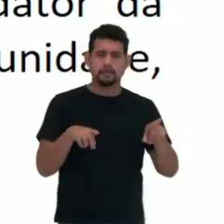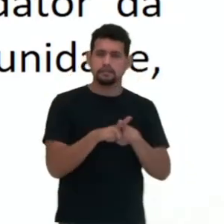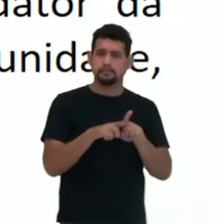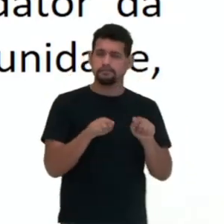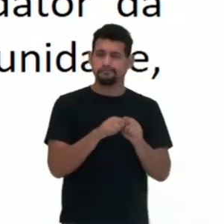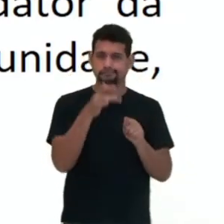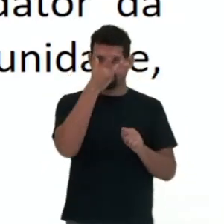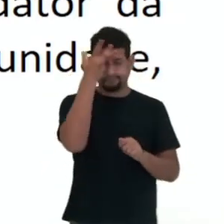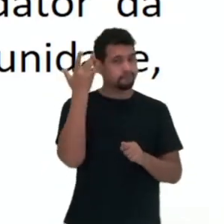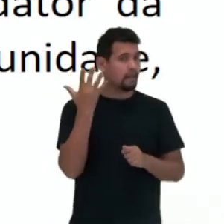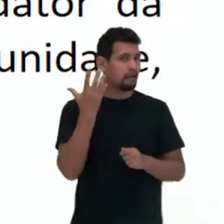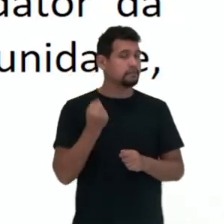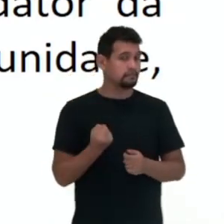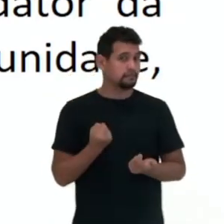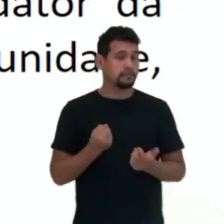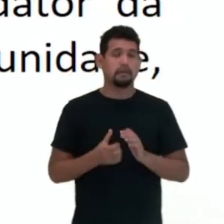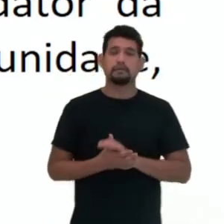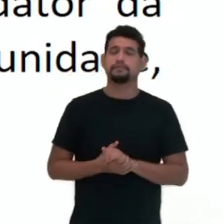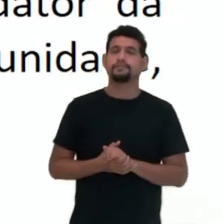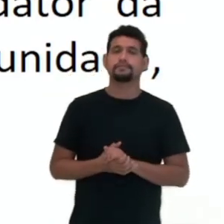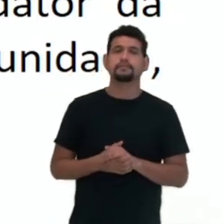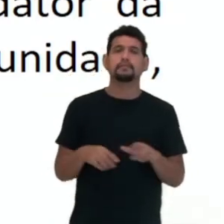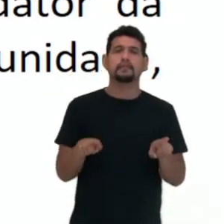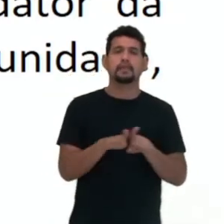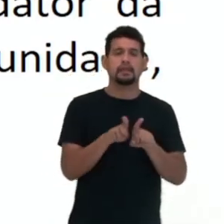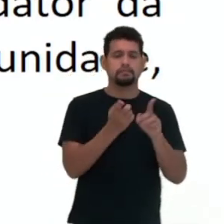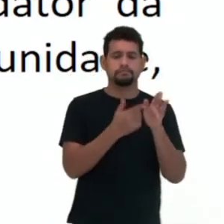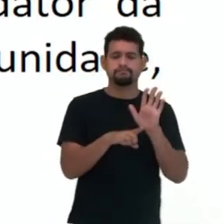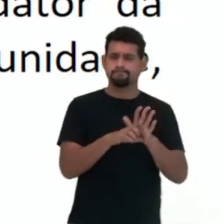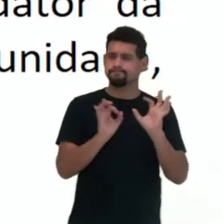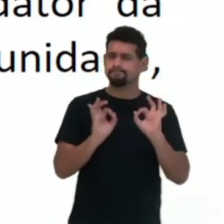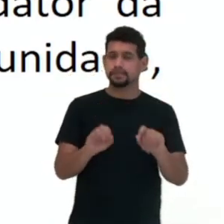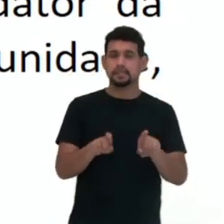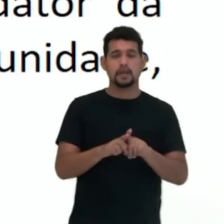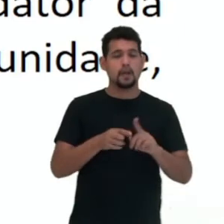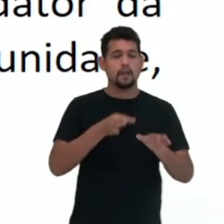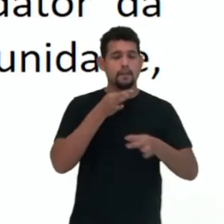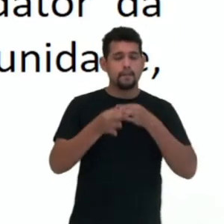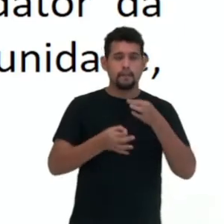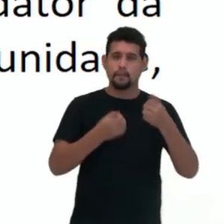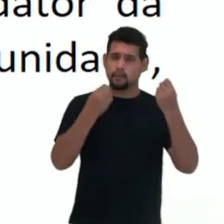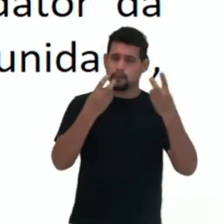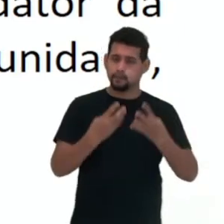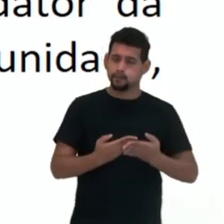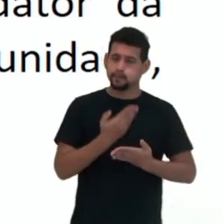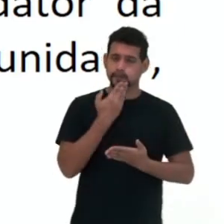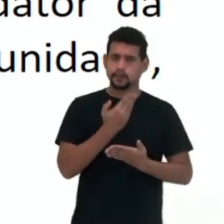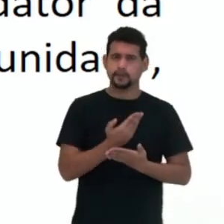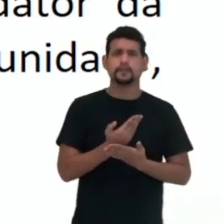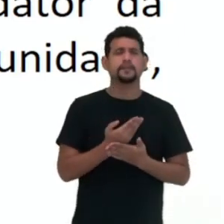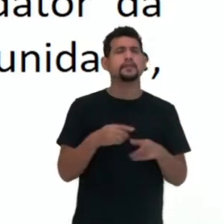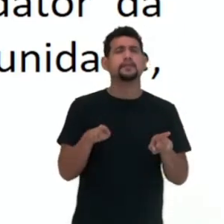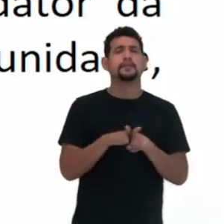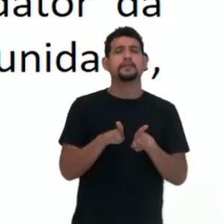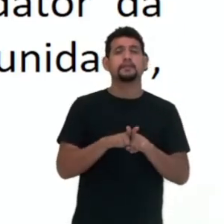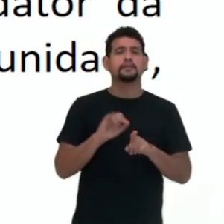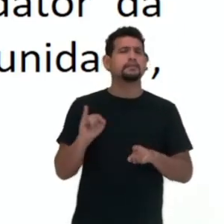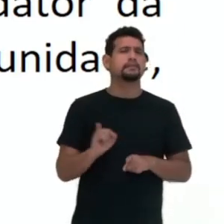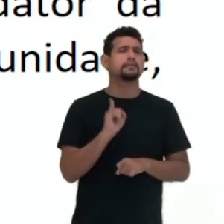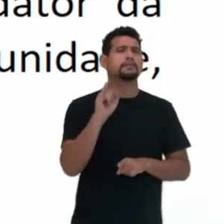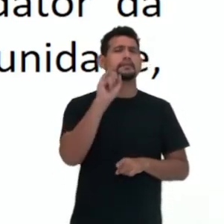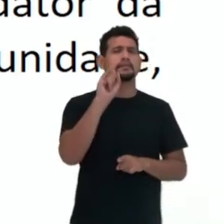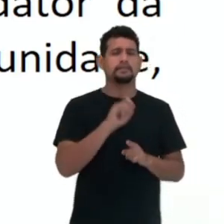persuadir o interlocutor, da legitimidade das críticas, das reivindicações e da relevância